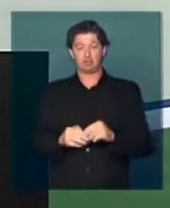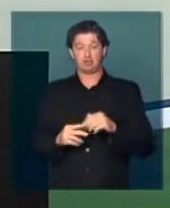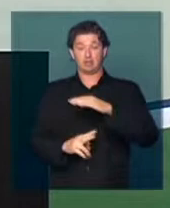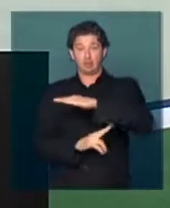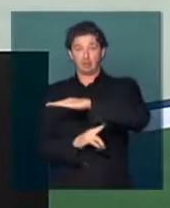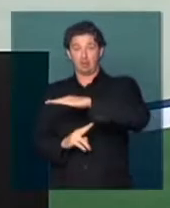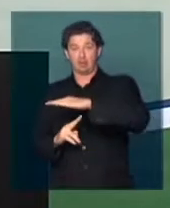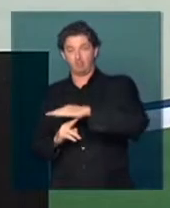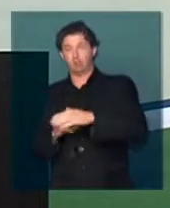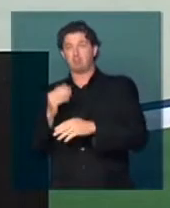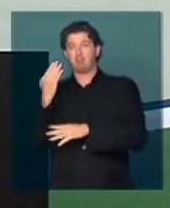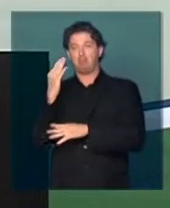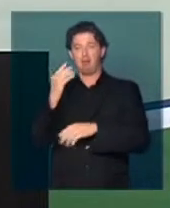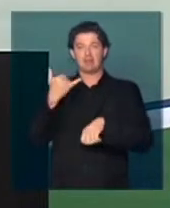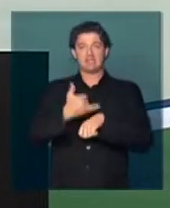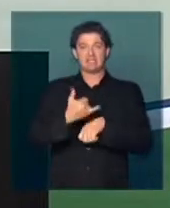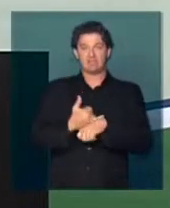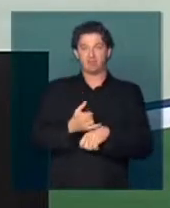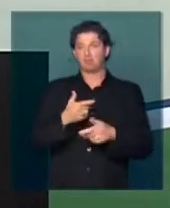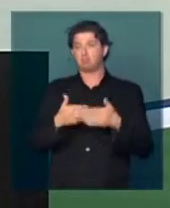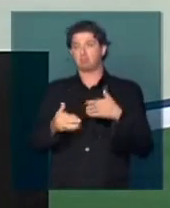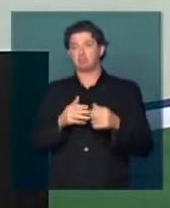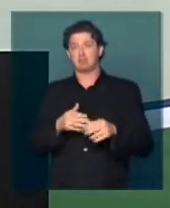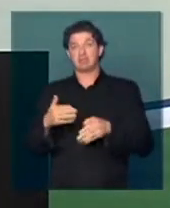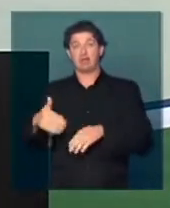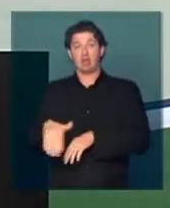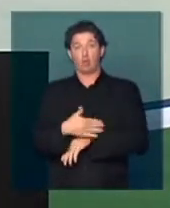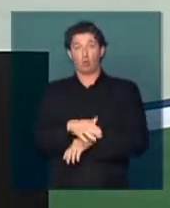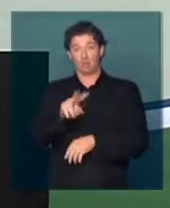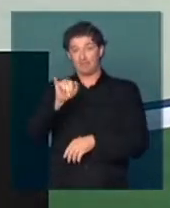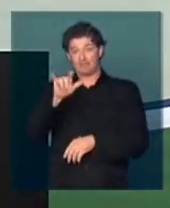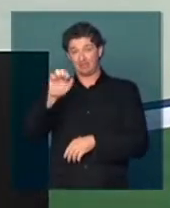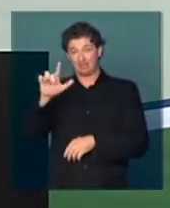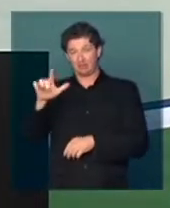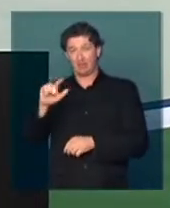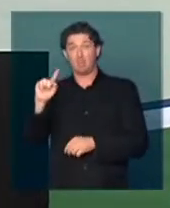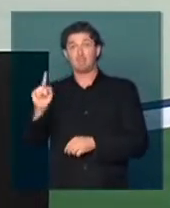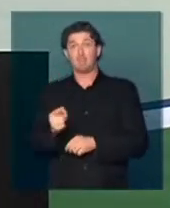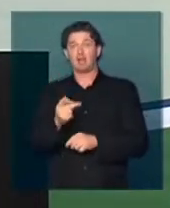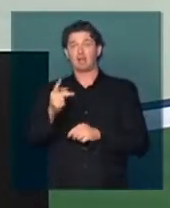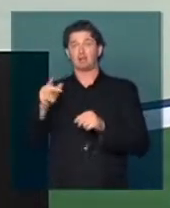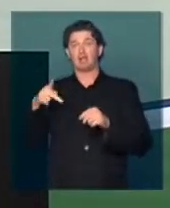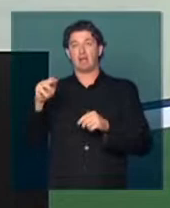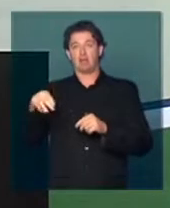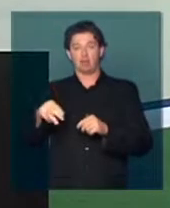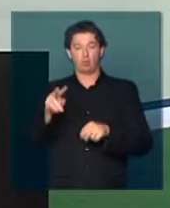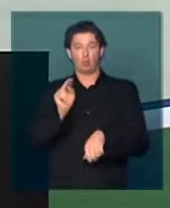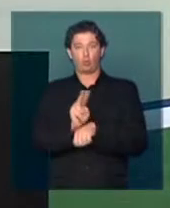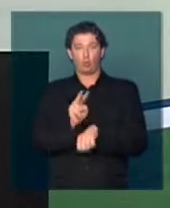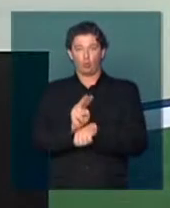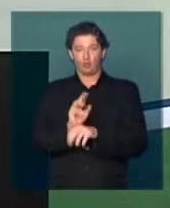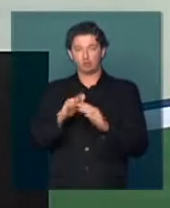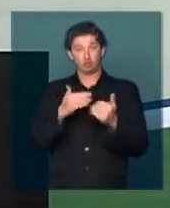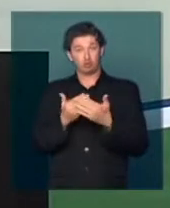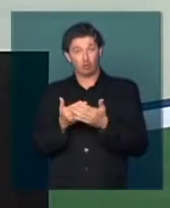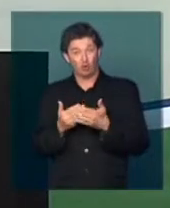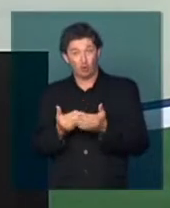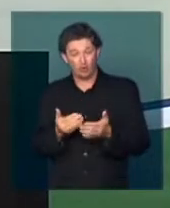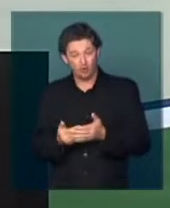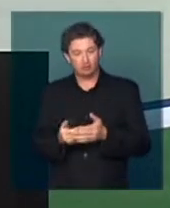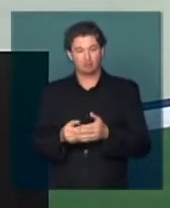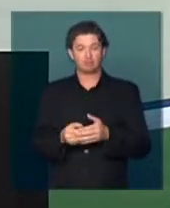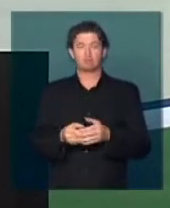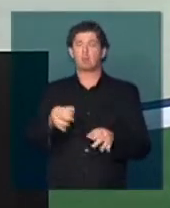concreto, da ponte de madeira, das estradas vicinais, que são milhares de quilômetros. Cuida da creche, senhor presidente, que foi